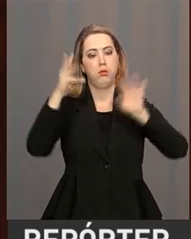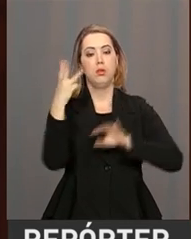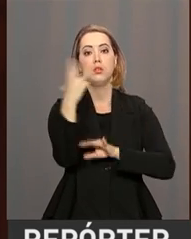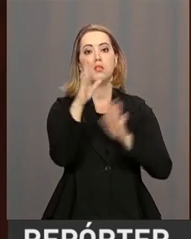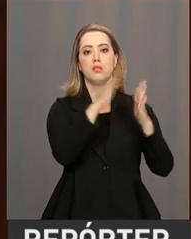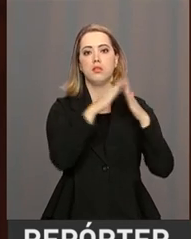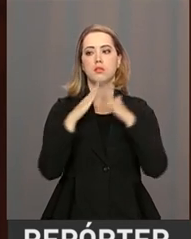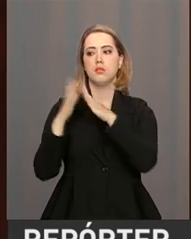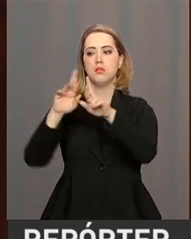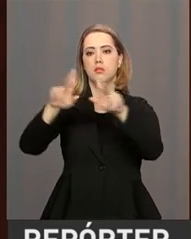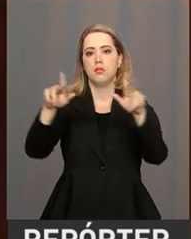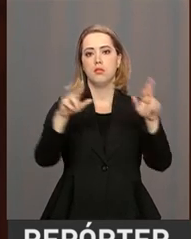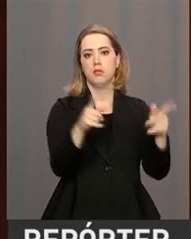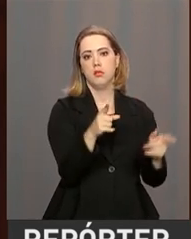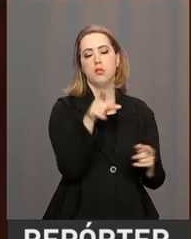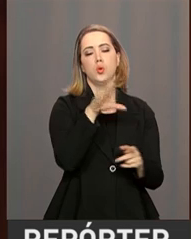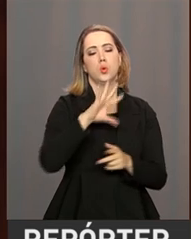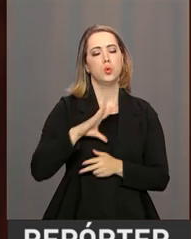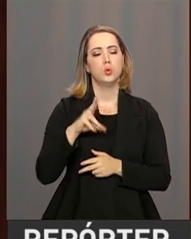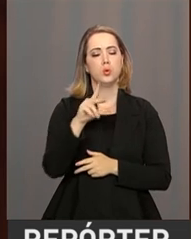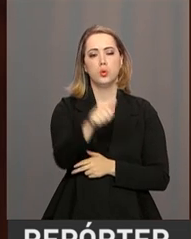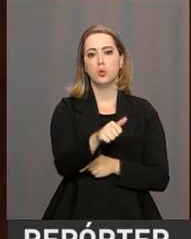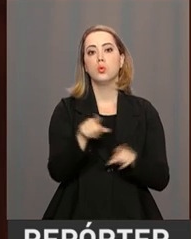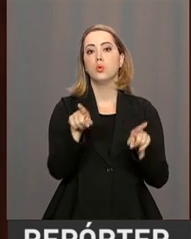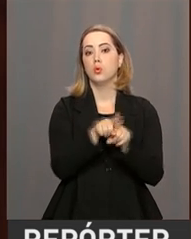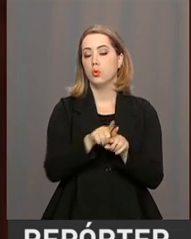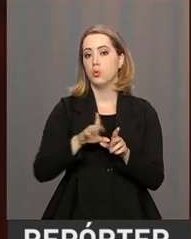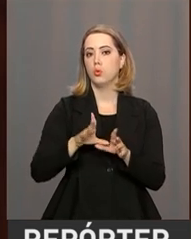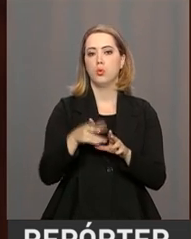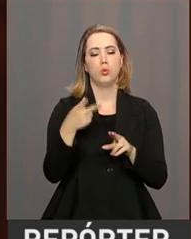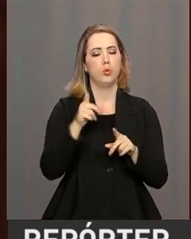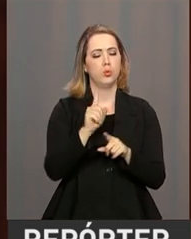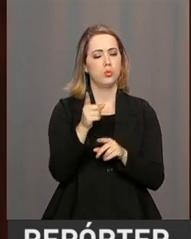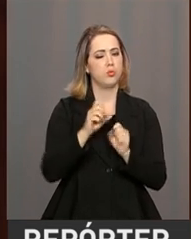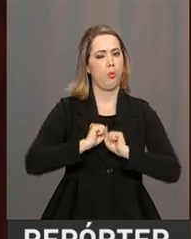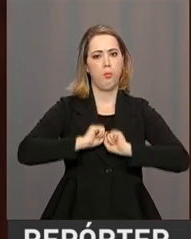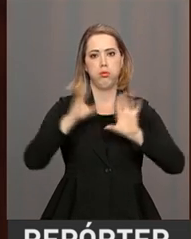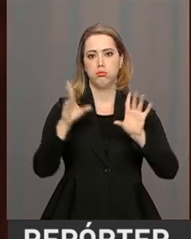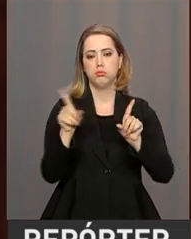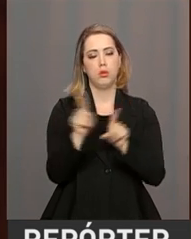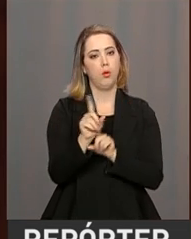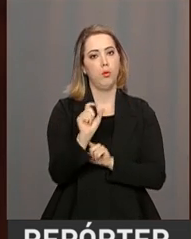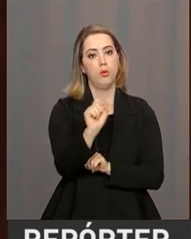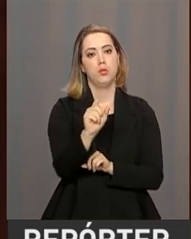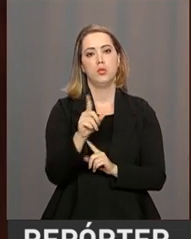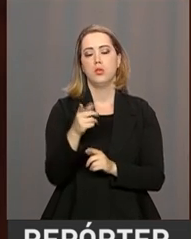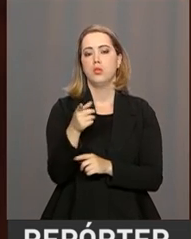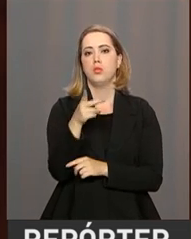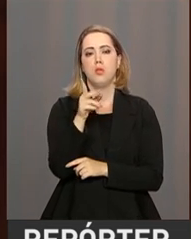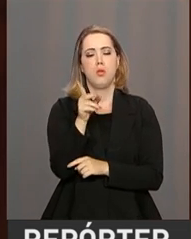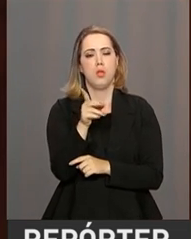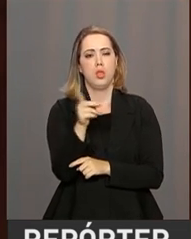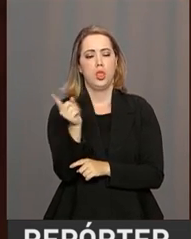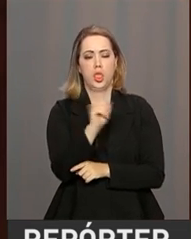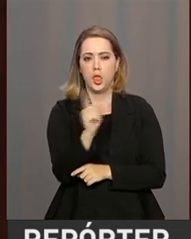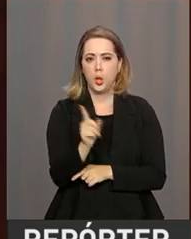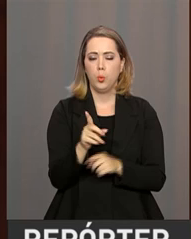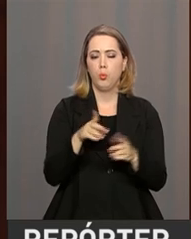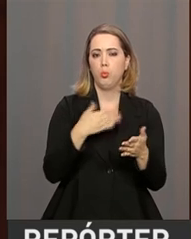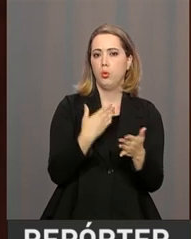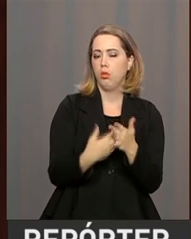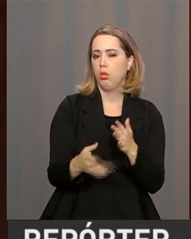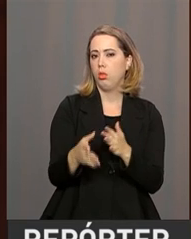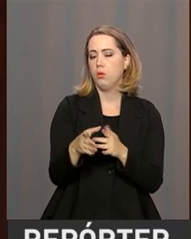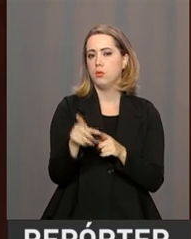escolas diferentes. Todos os 3 foram desativados, nenhum deles alcançou nem a escola, nem tampouco